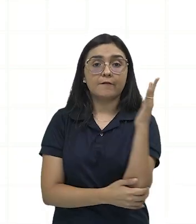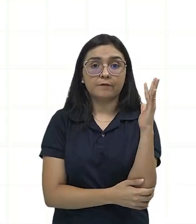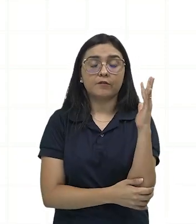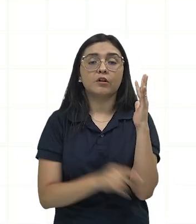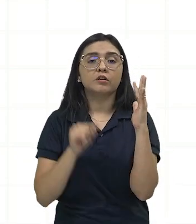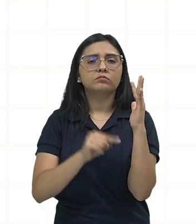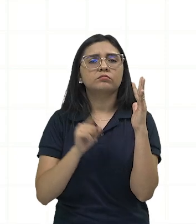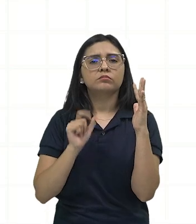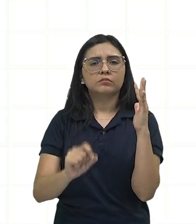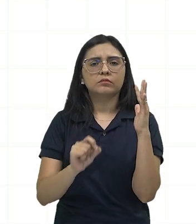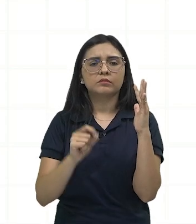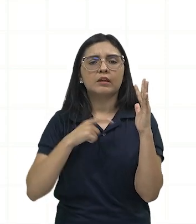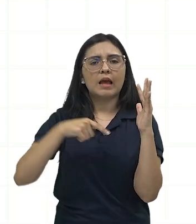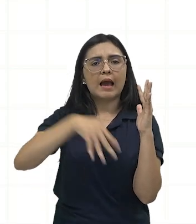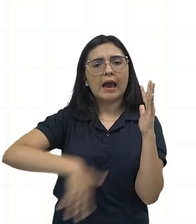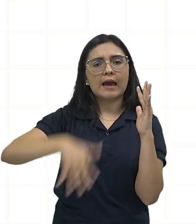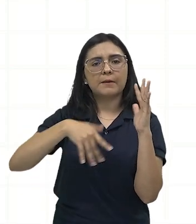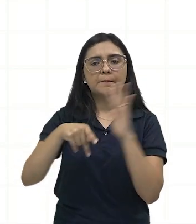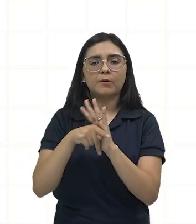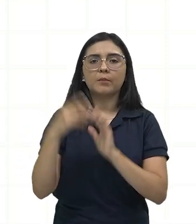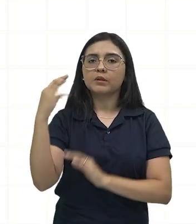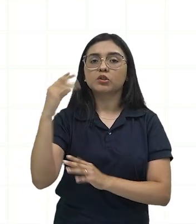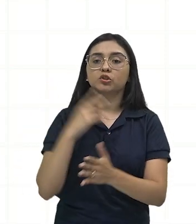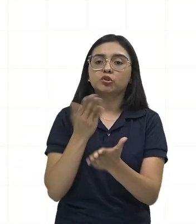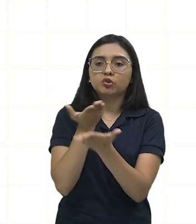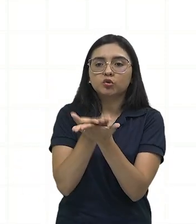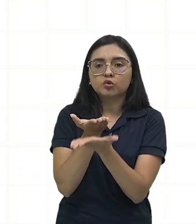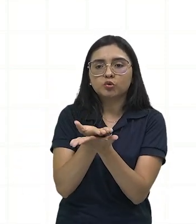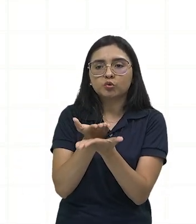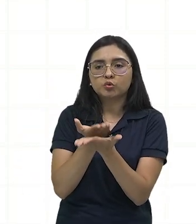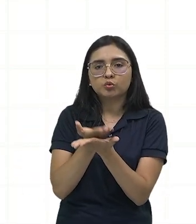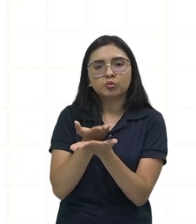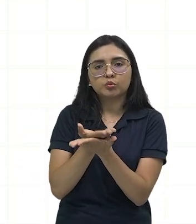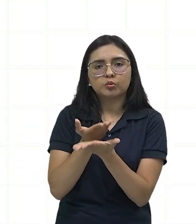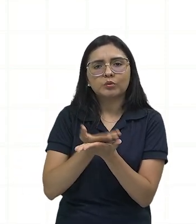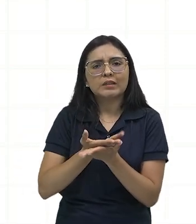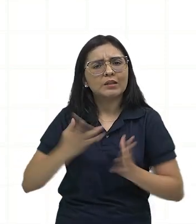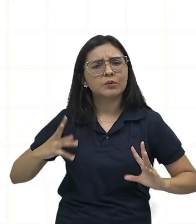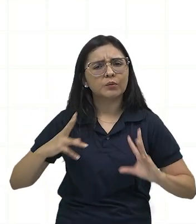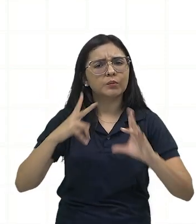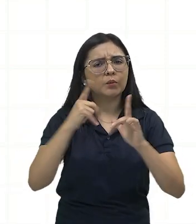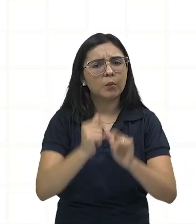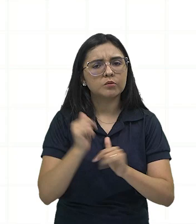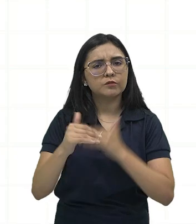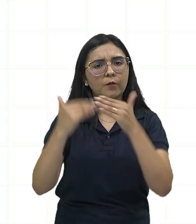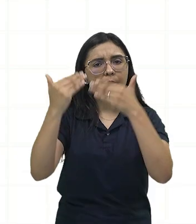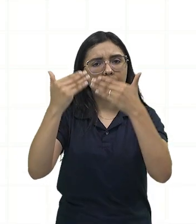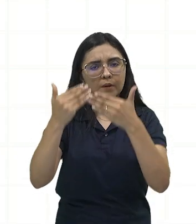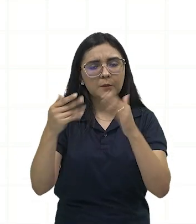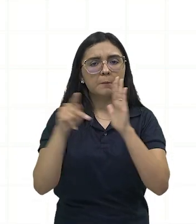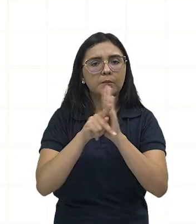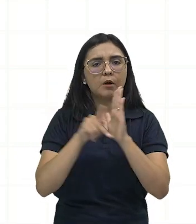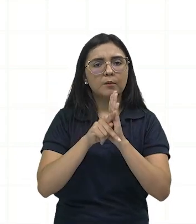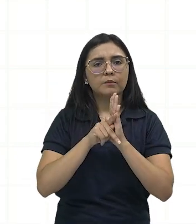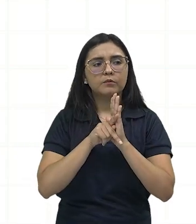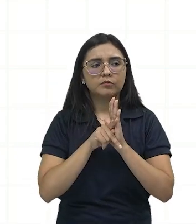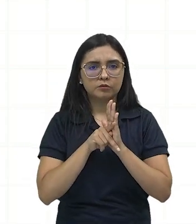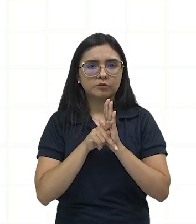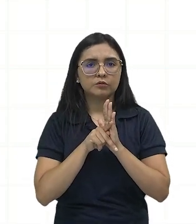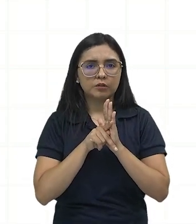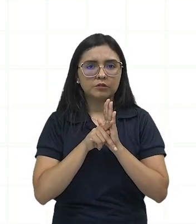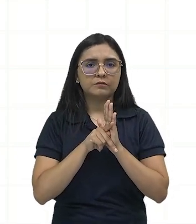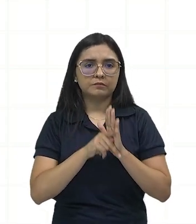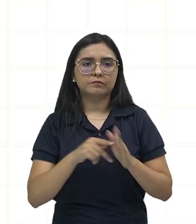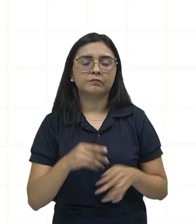na ecologia, que é um ramo da ciência que estuda ali todo o desenvolvimento dos seres vivos. Nós temos